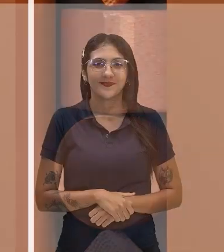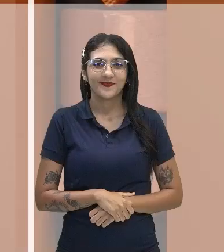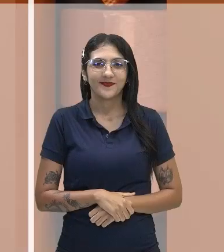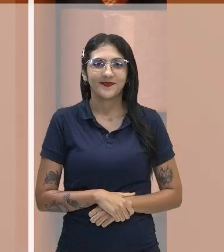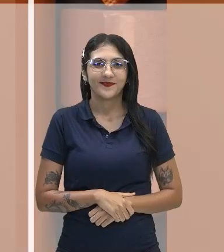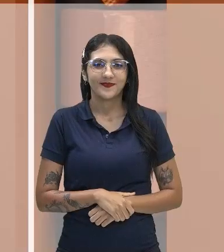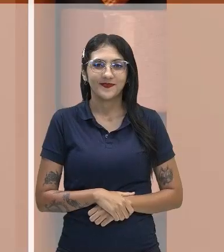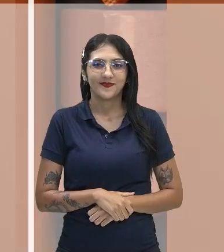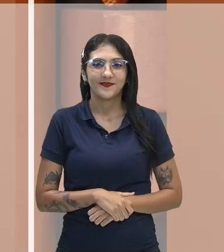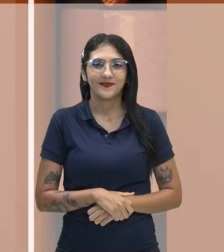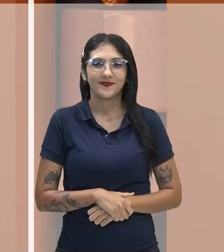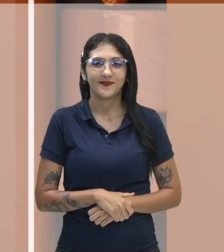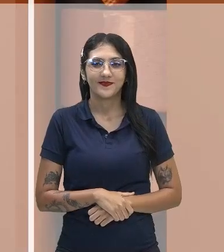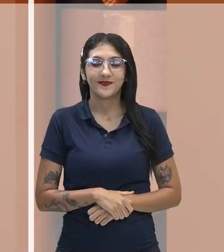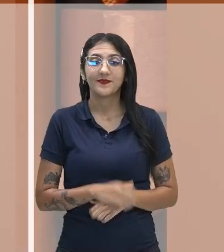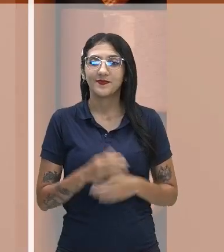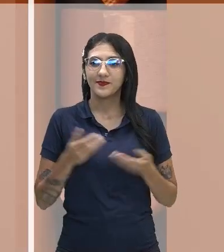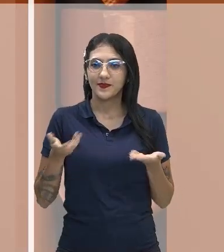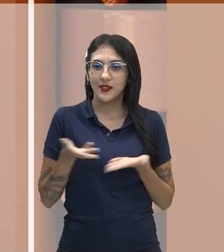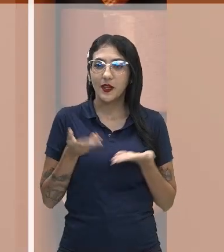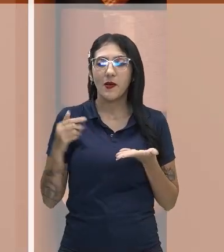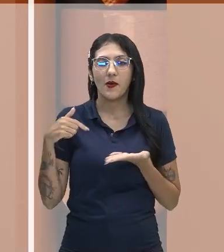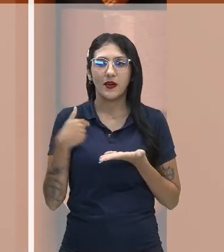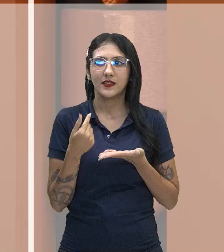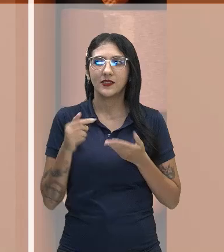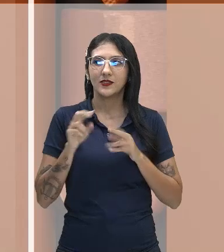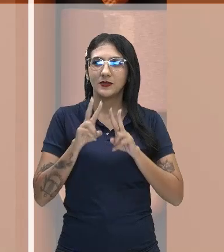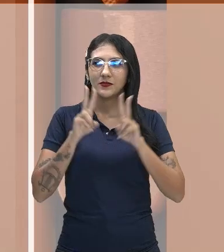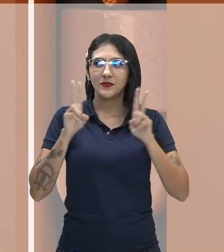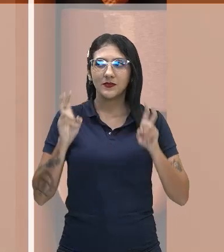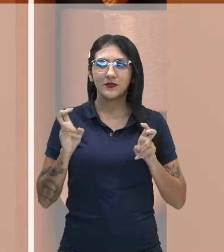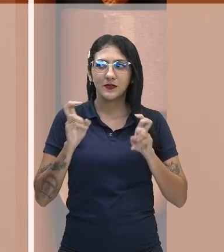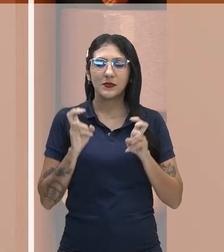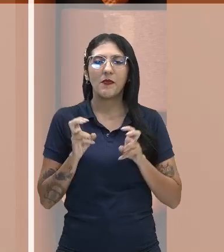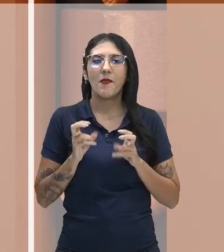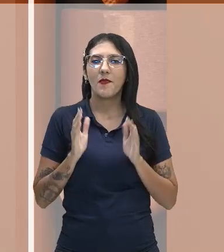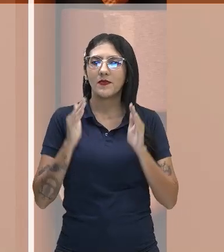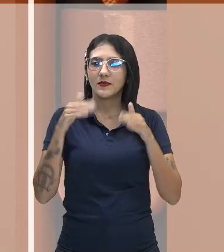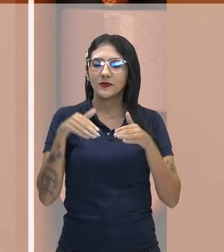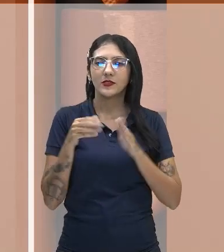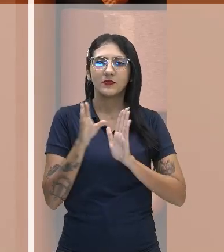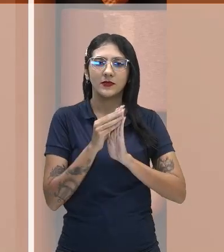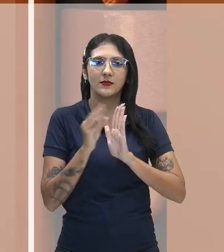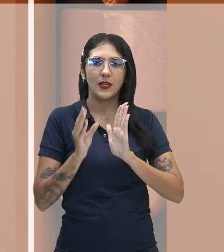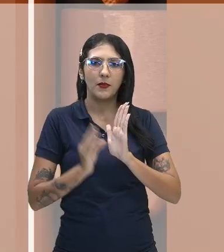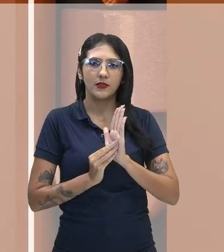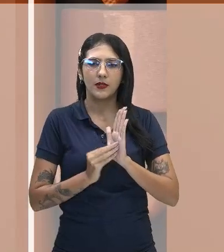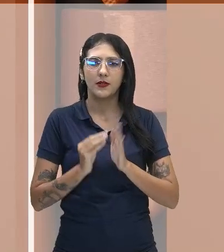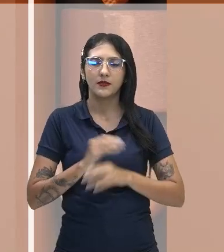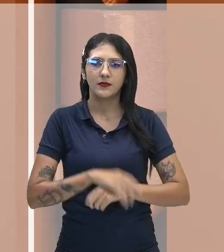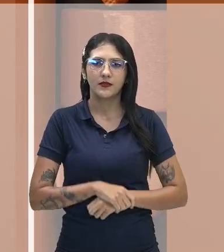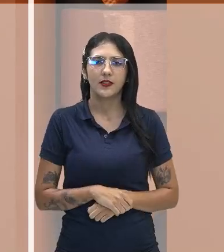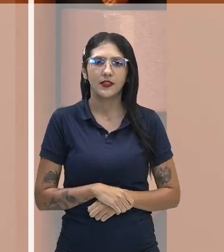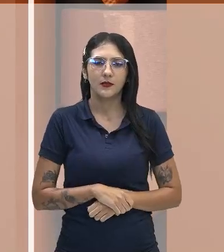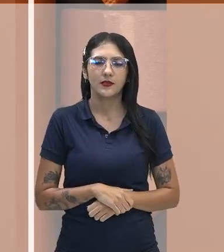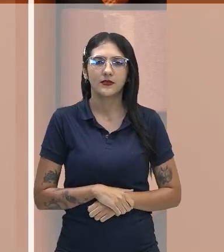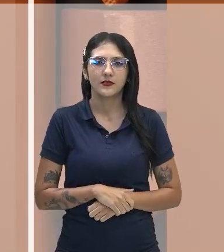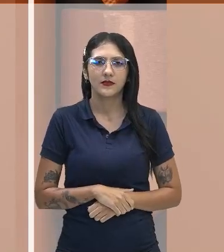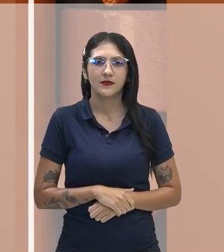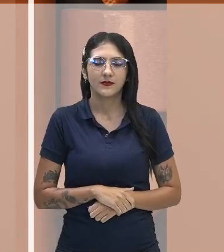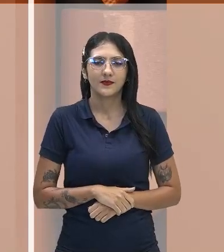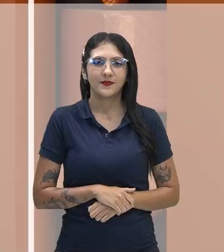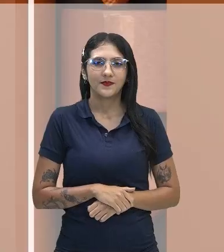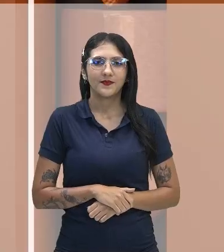Muito bem, turmas, então nós vamos aí destacar os principais aspectos abordados na